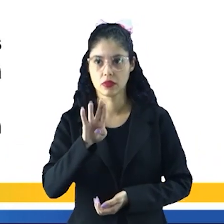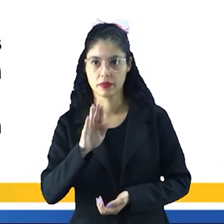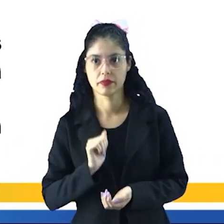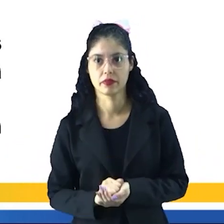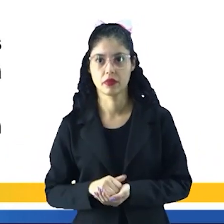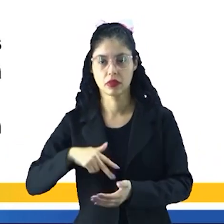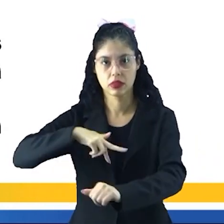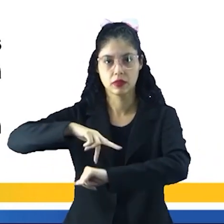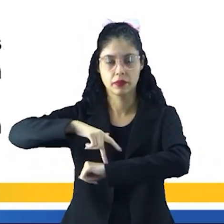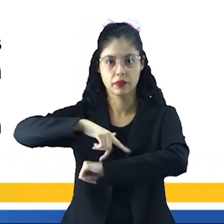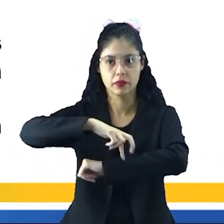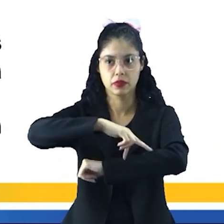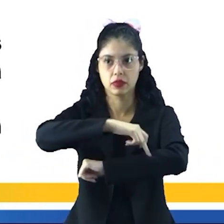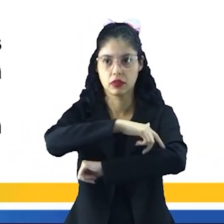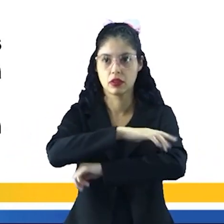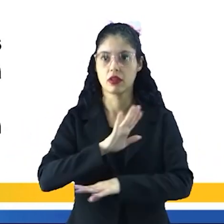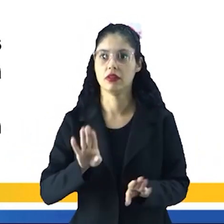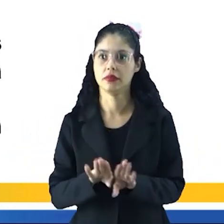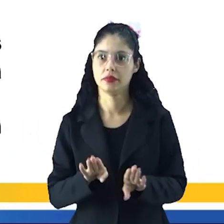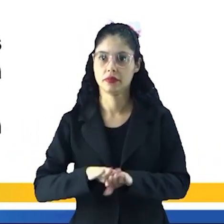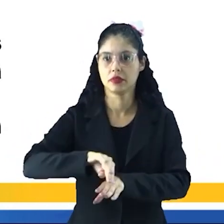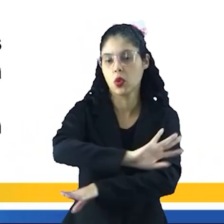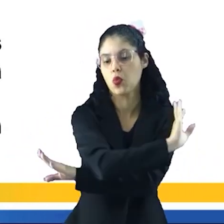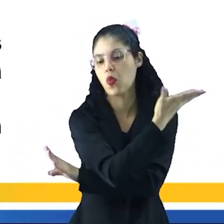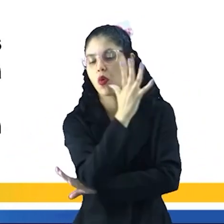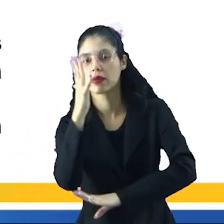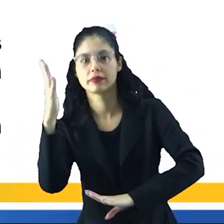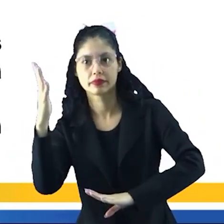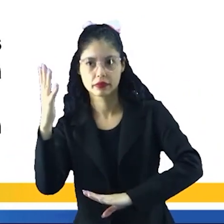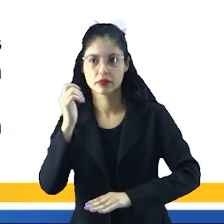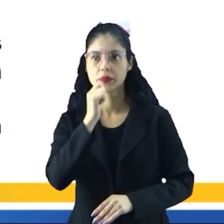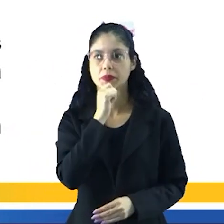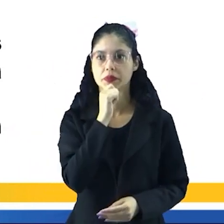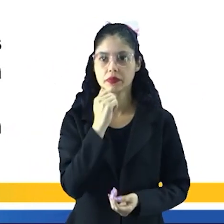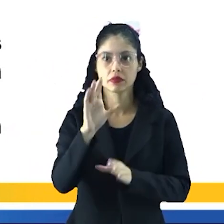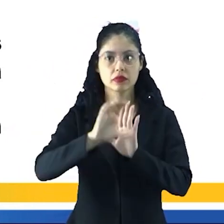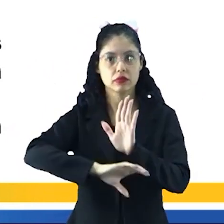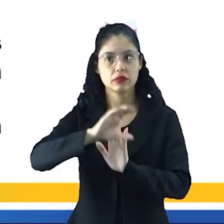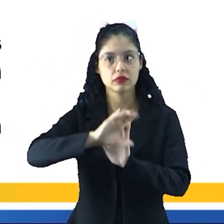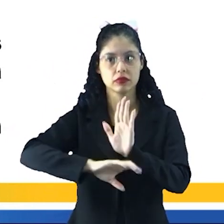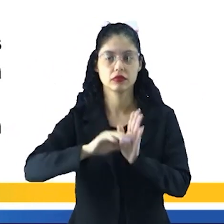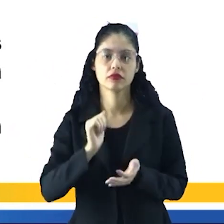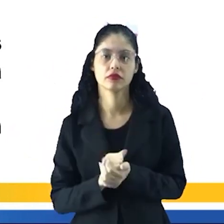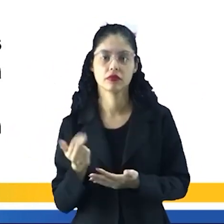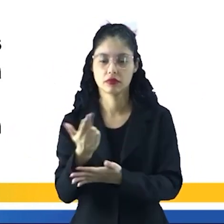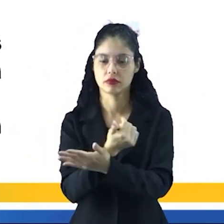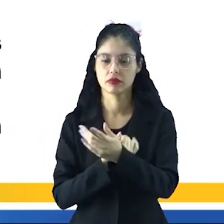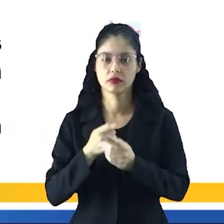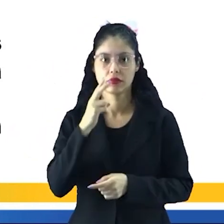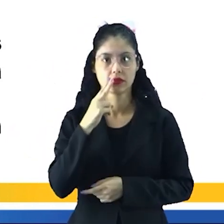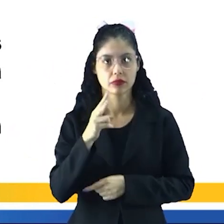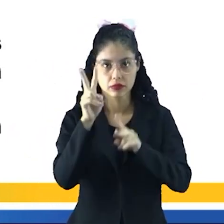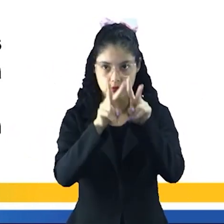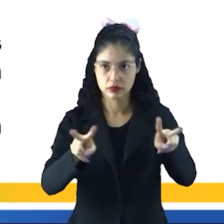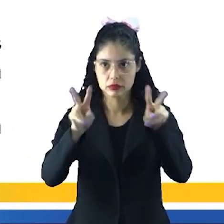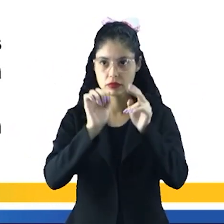a moda, a decoração e o paisagismo. O conceito de arte visual,